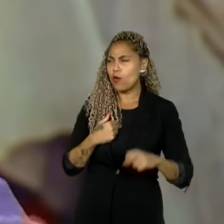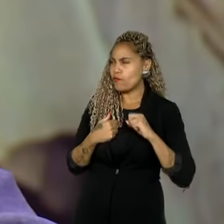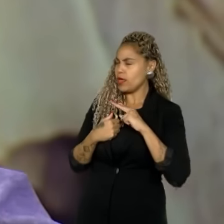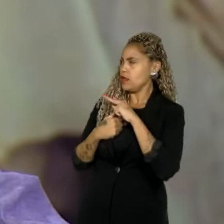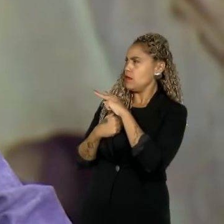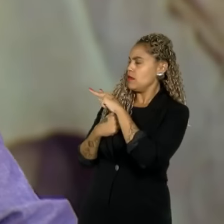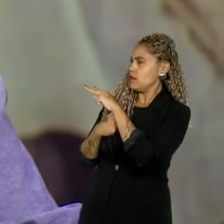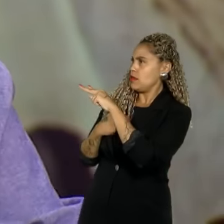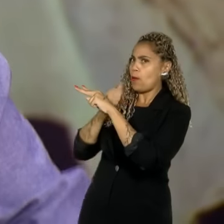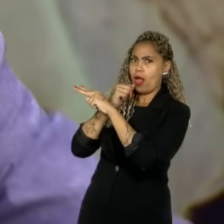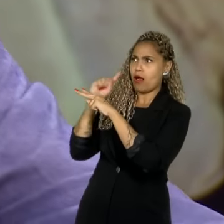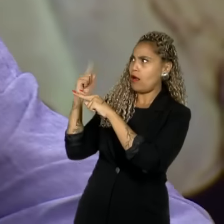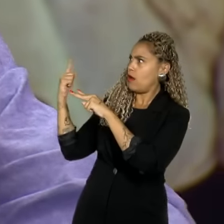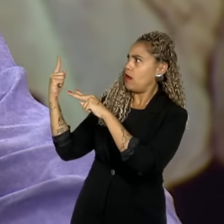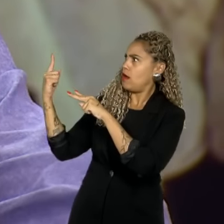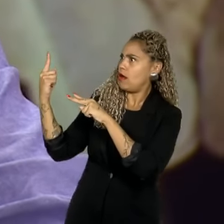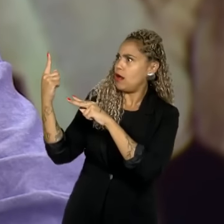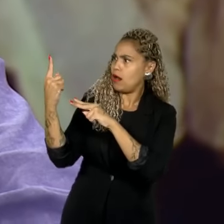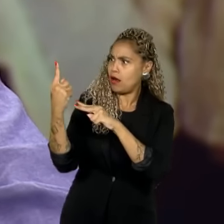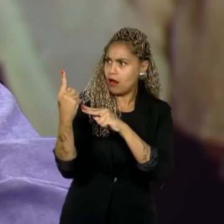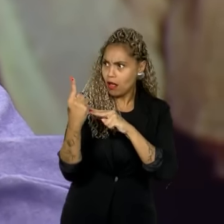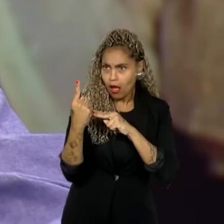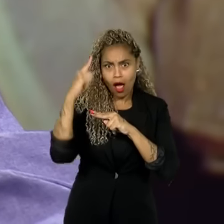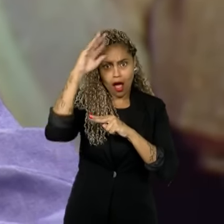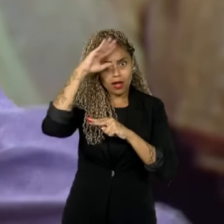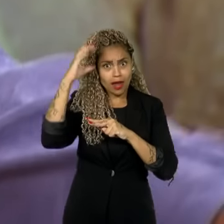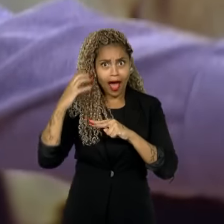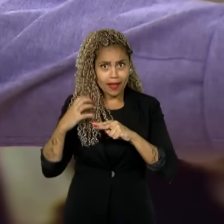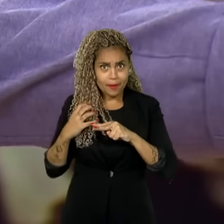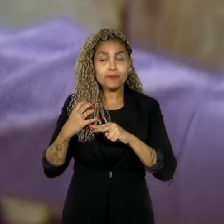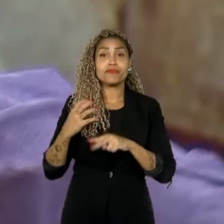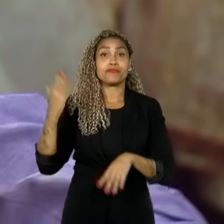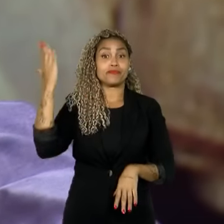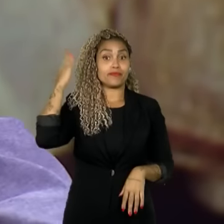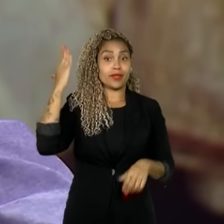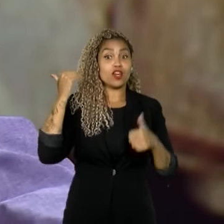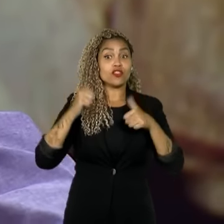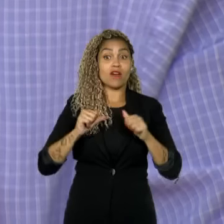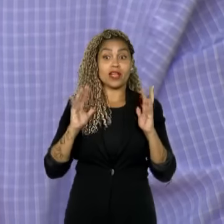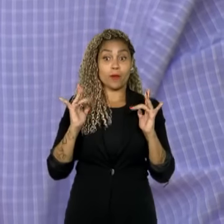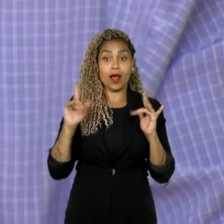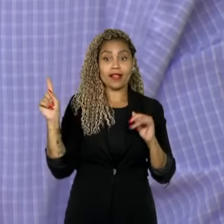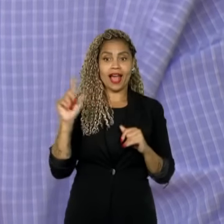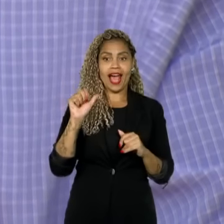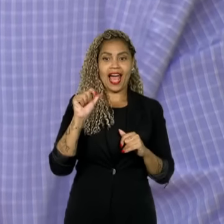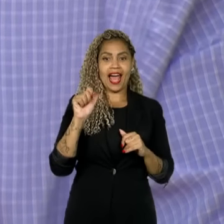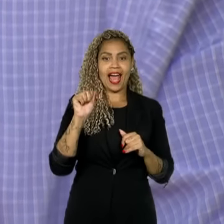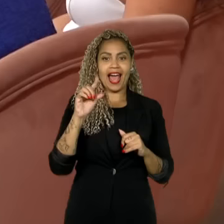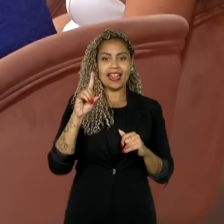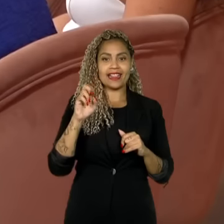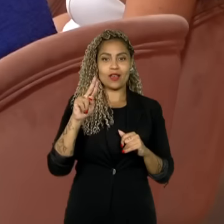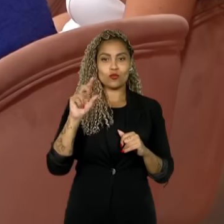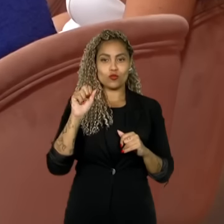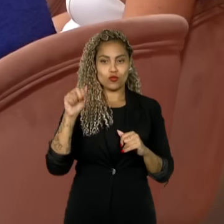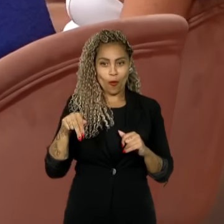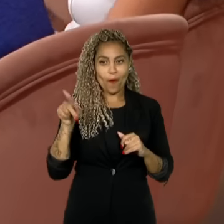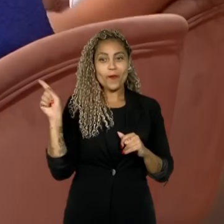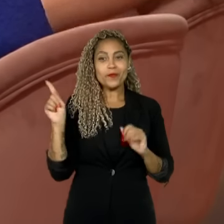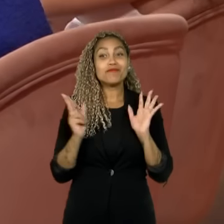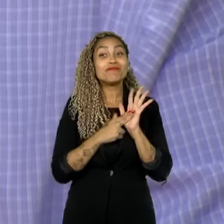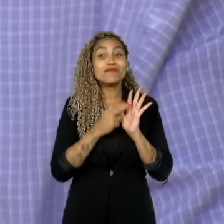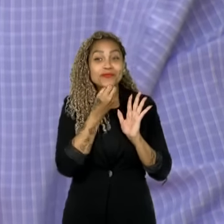que aconteceu? Ela, na época, ela era a namorada do Adeuzão. Ih, ela...